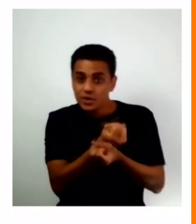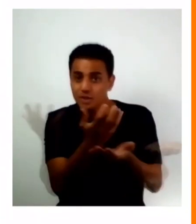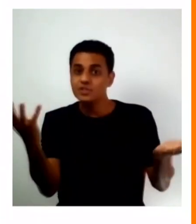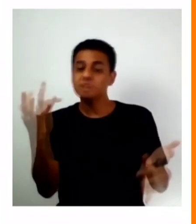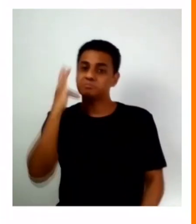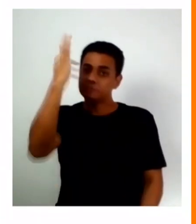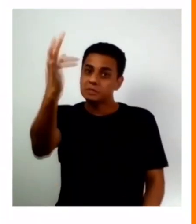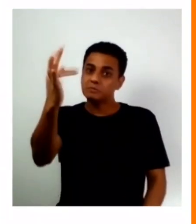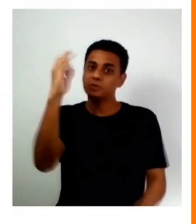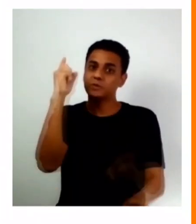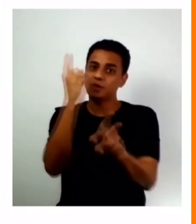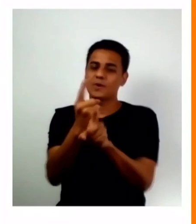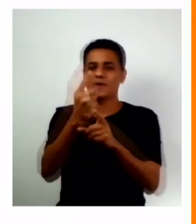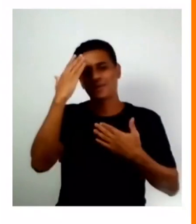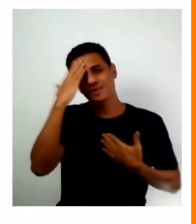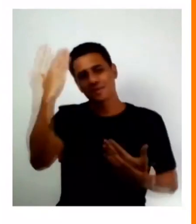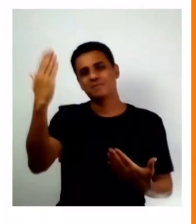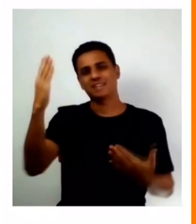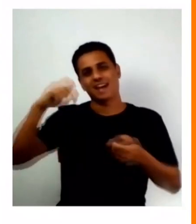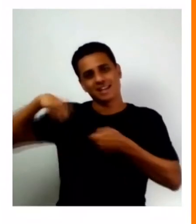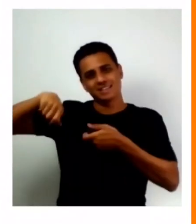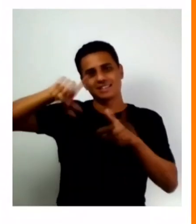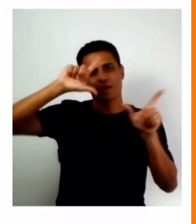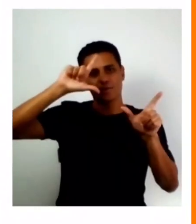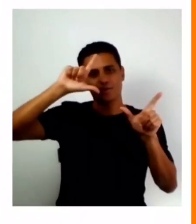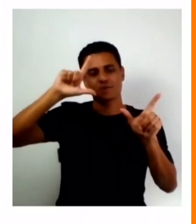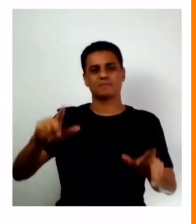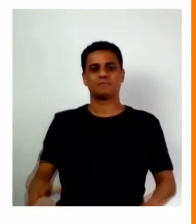E muitas gracias, Itaú. Tchau.